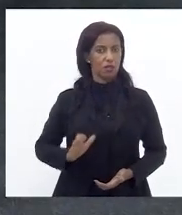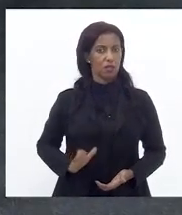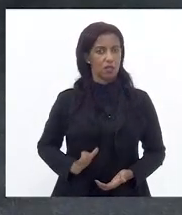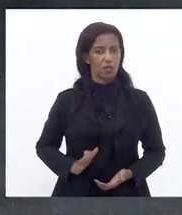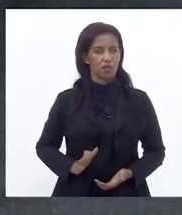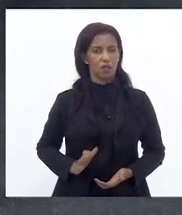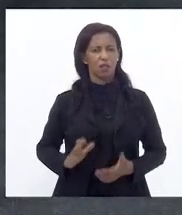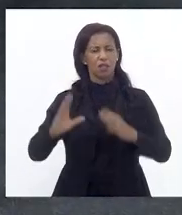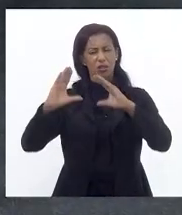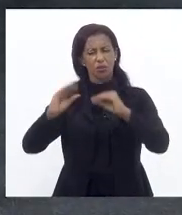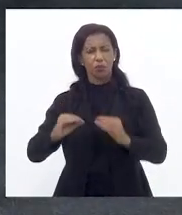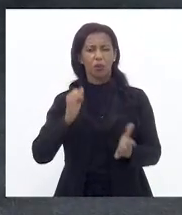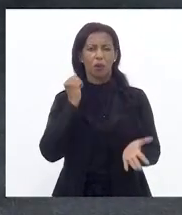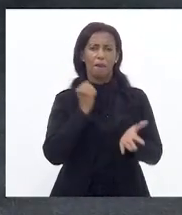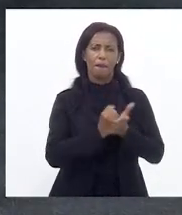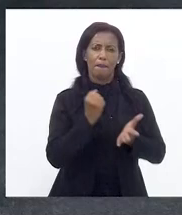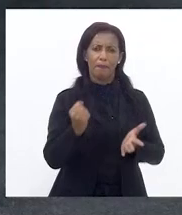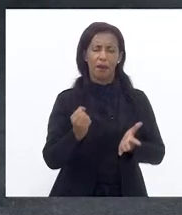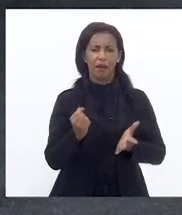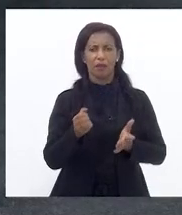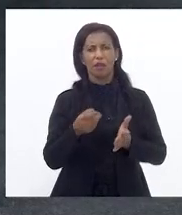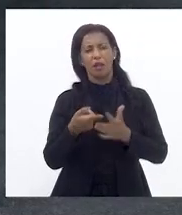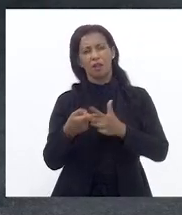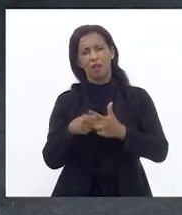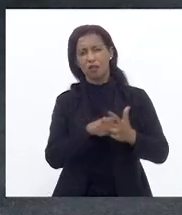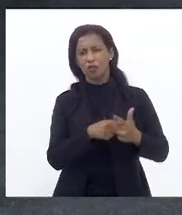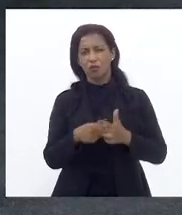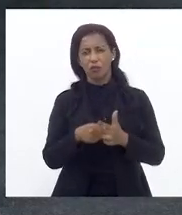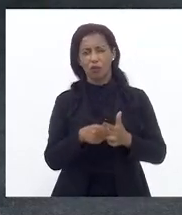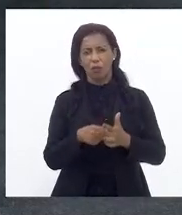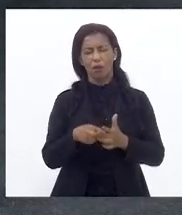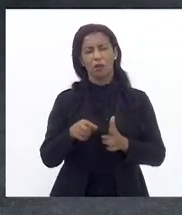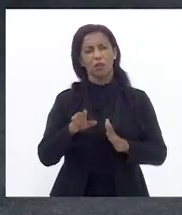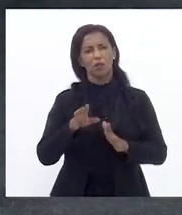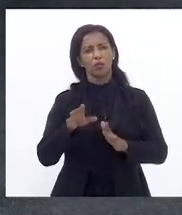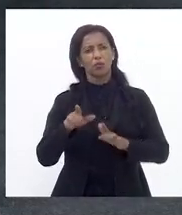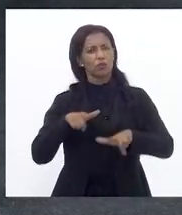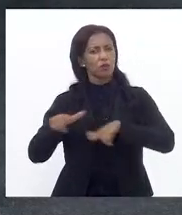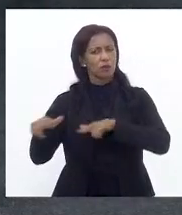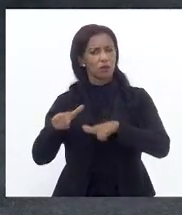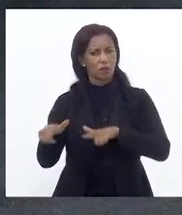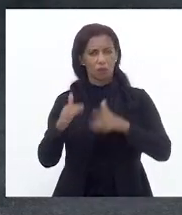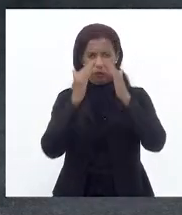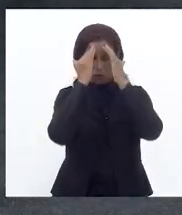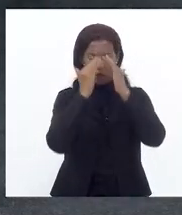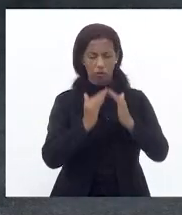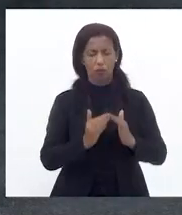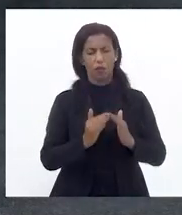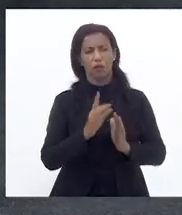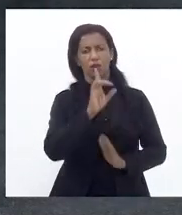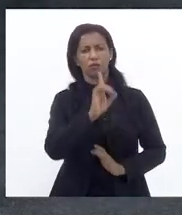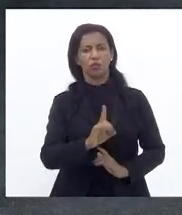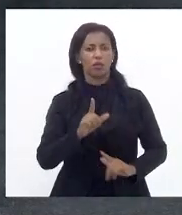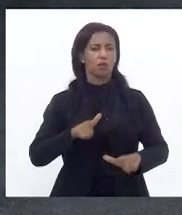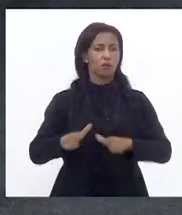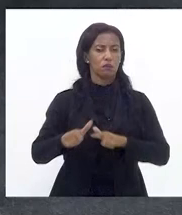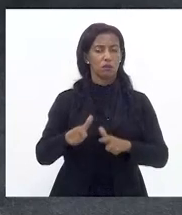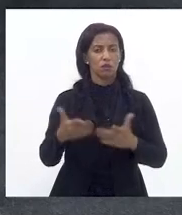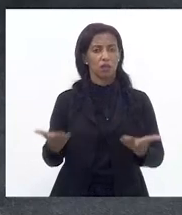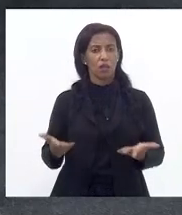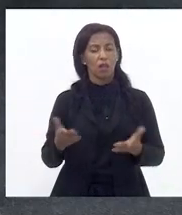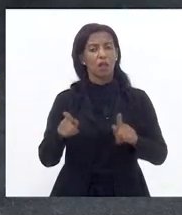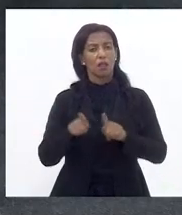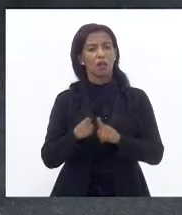e amenizar os impactos das medidas contra o funcionalismo respeitando a manutenção dos direitos de servidores que estão no quadro